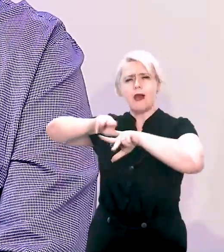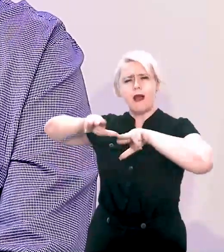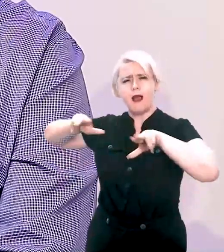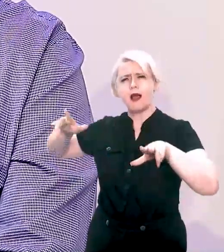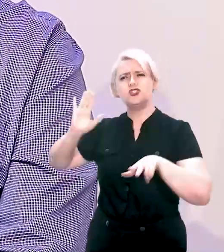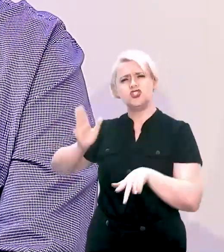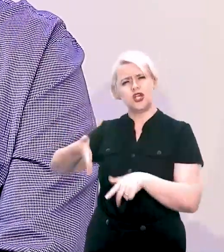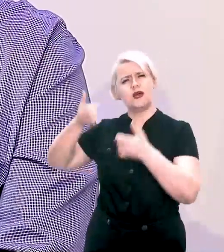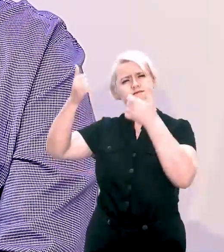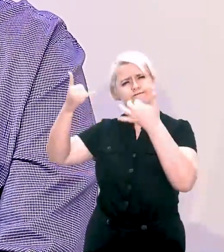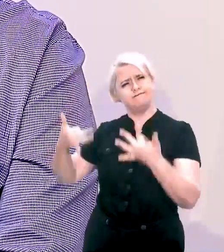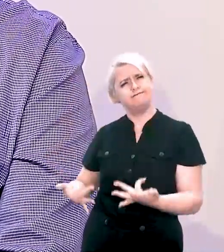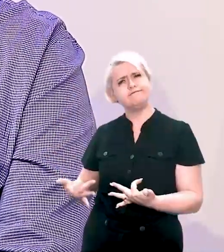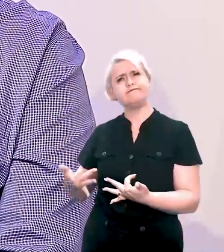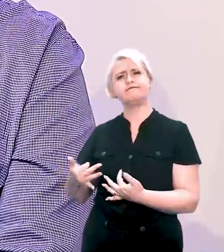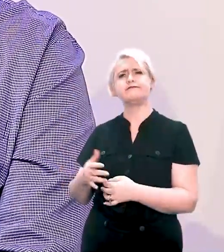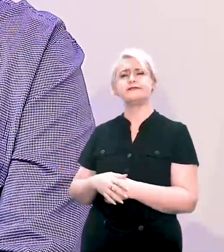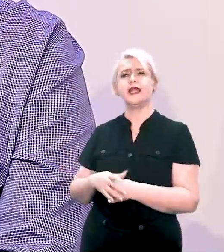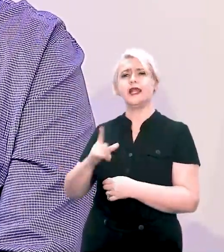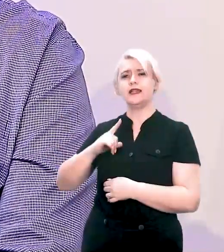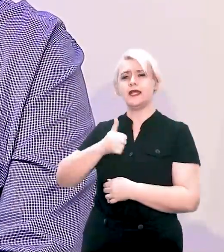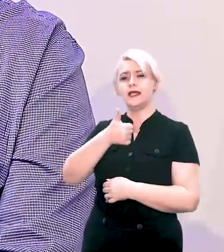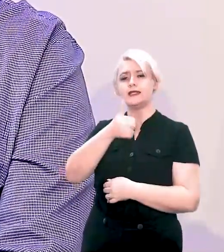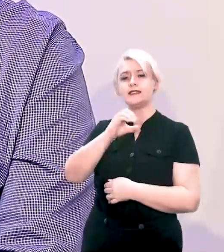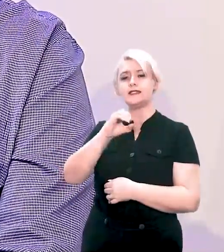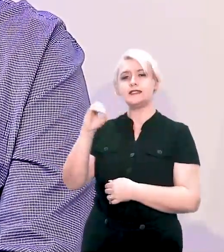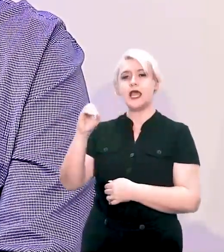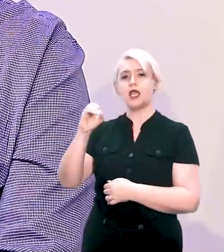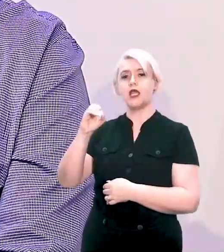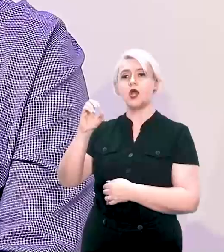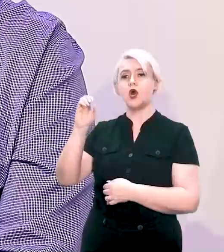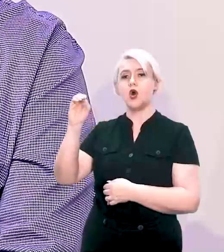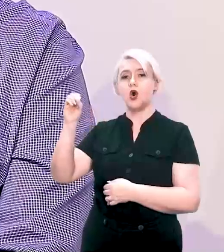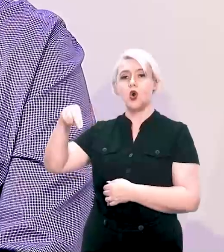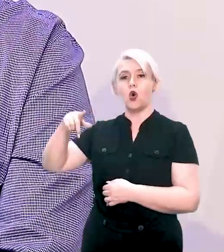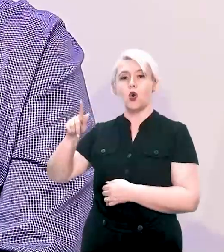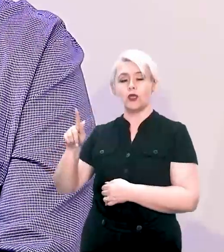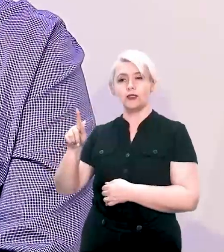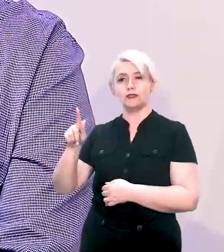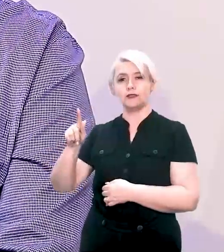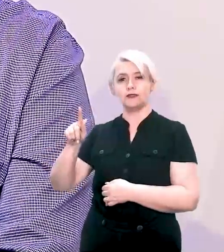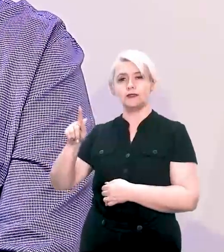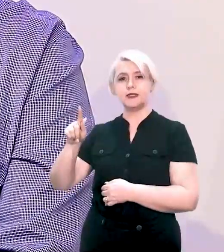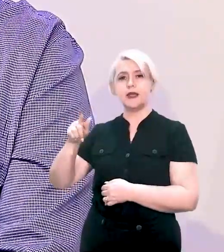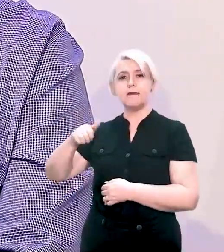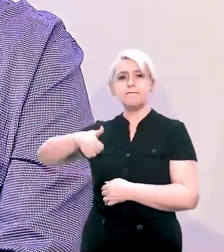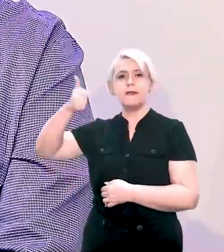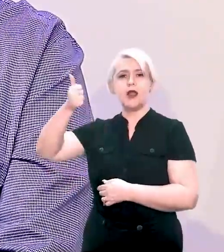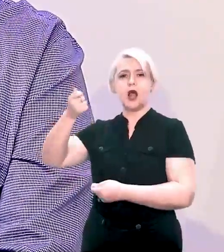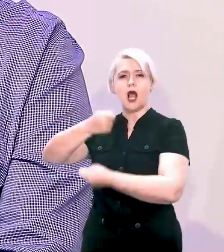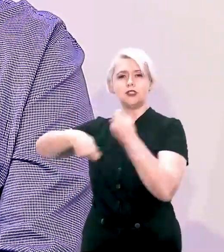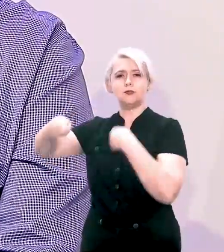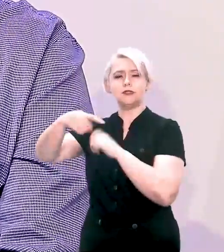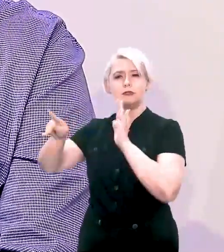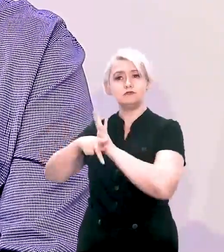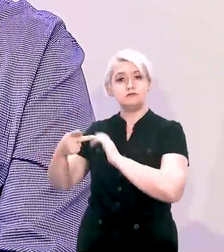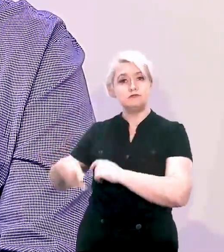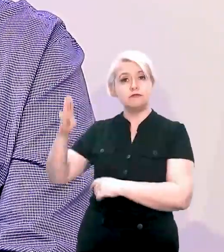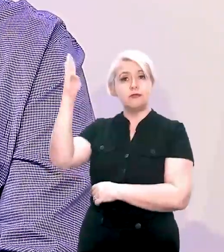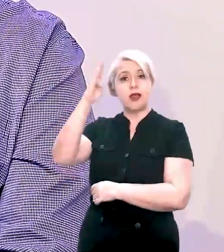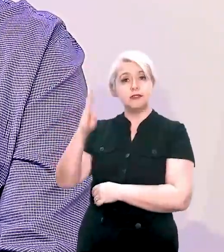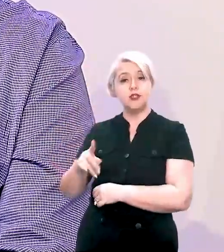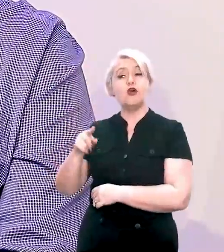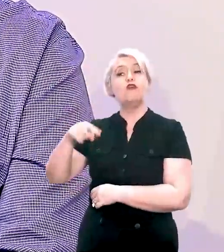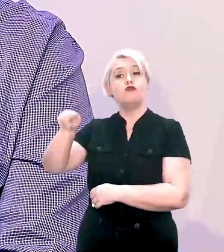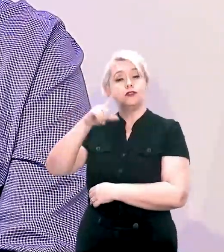conforme já falei, entre as 100 ONGs mais viáveis e mais bem administradas do Brasil. Sim.